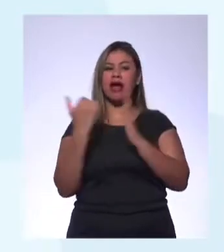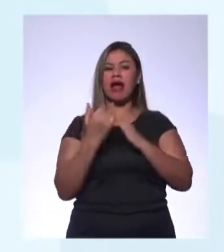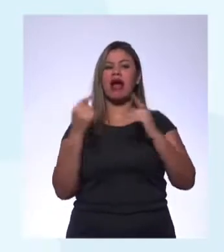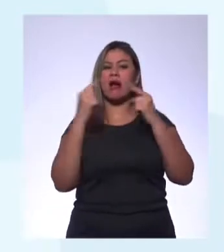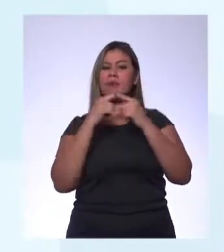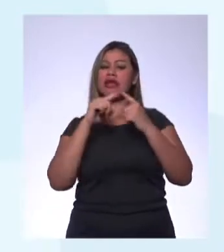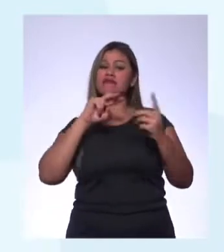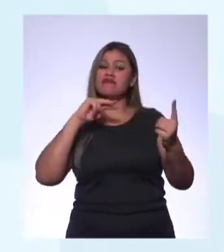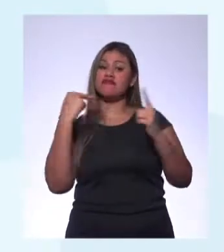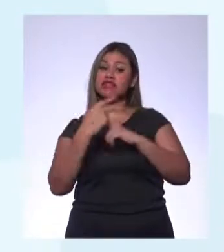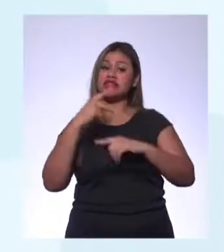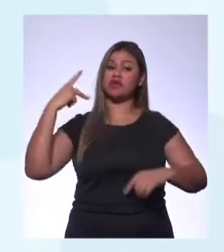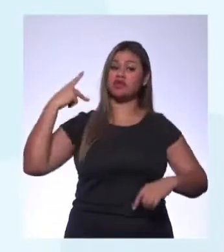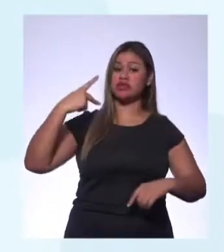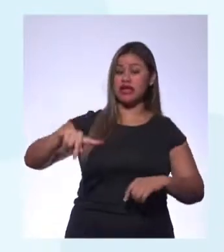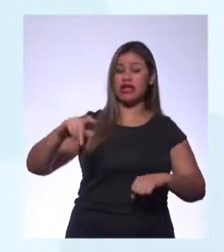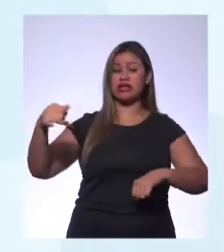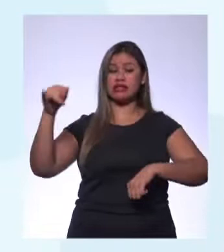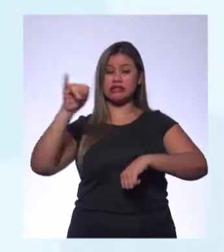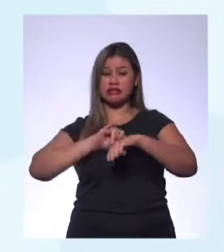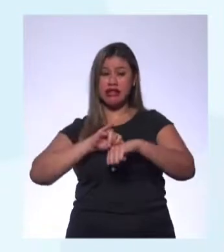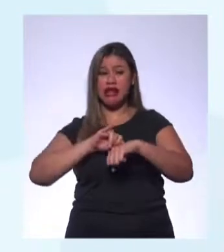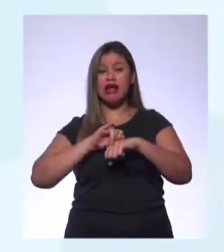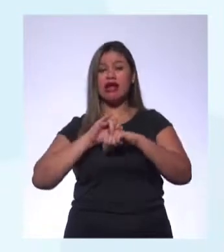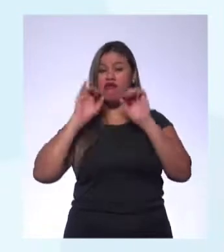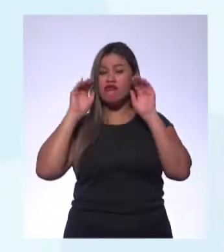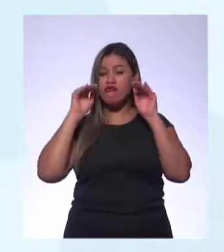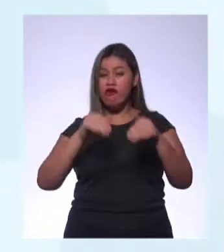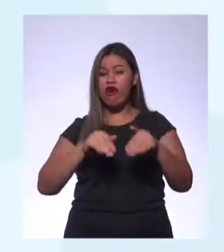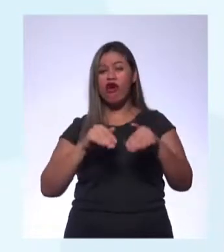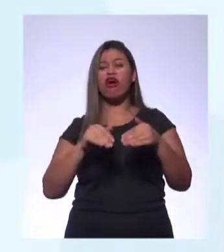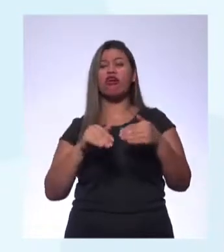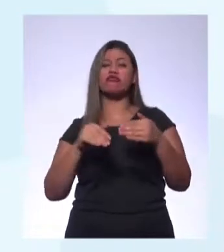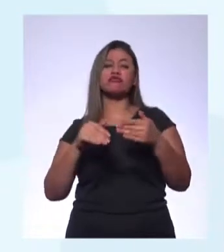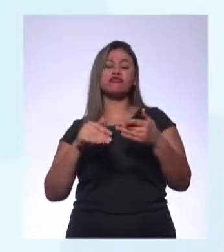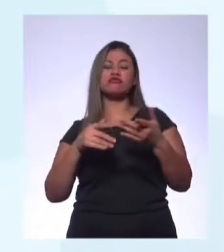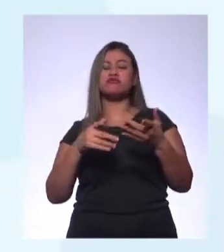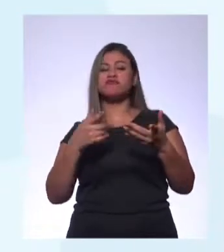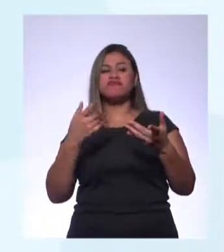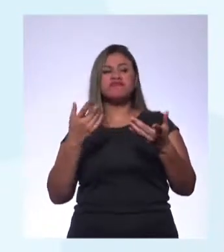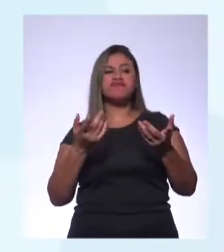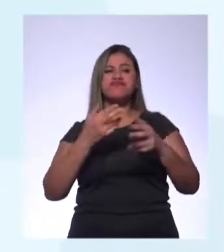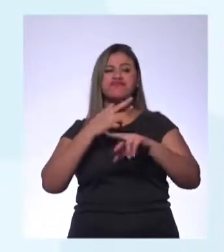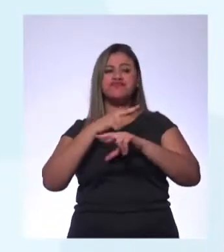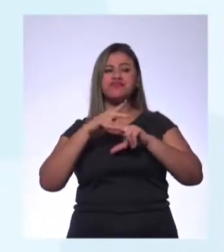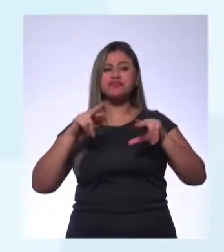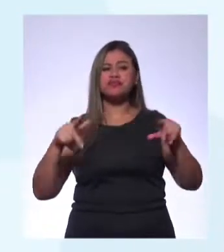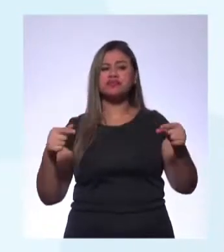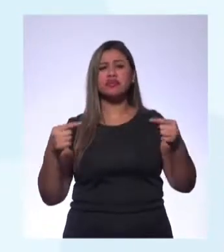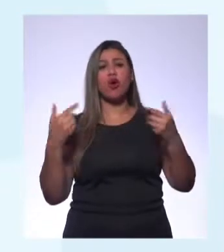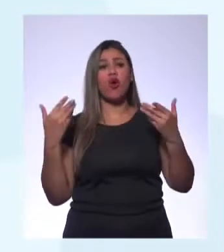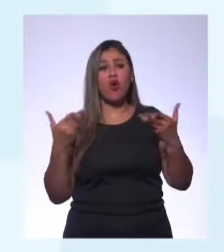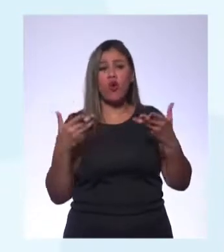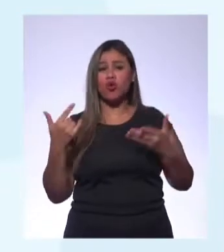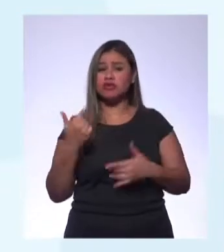essa visão eurocêntrica e essas justificativas, né, que hoje a gente já não encontra